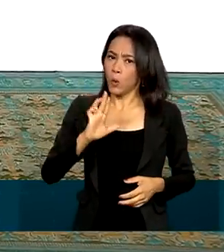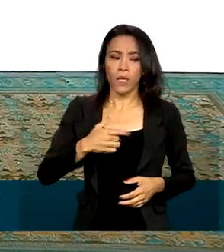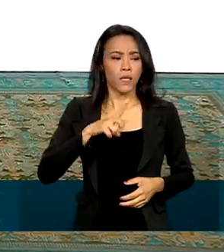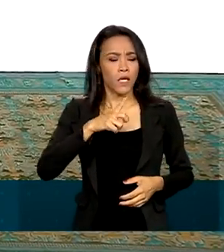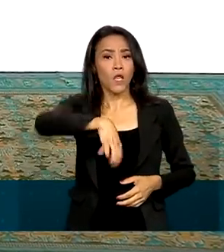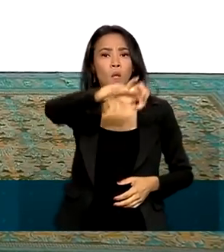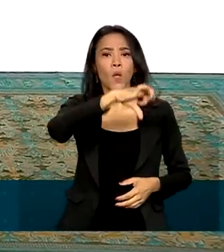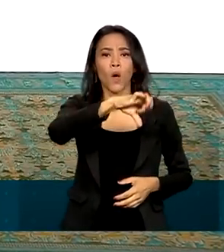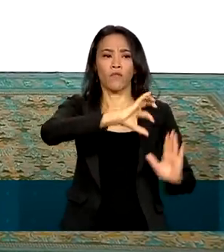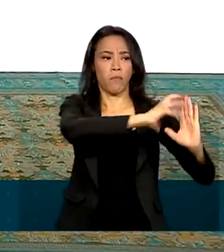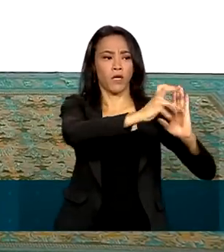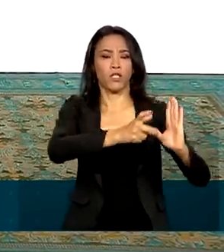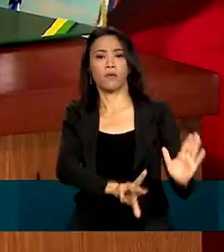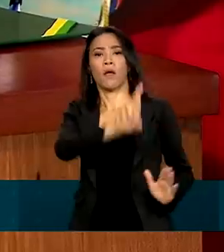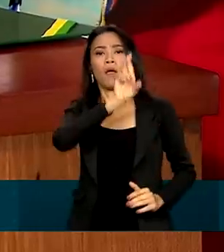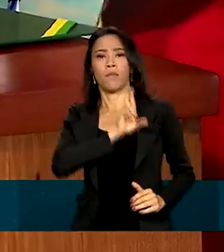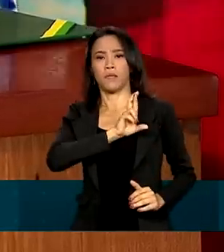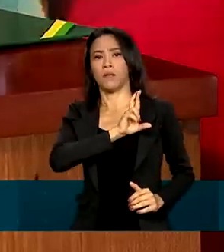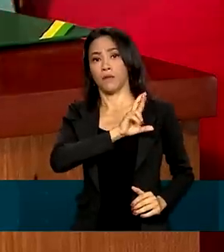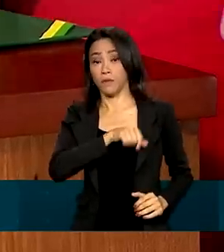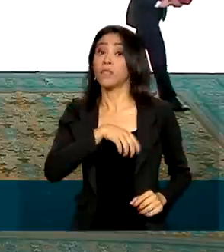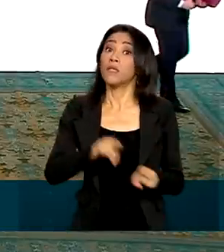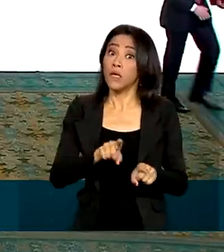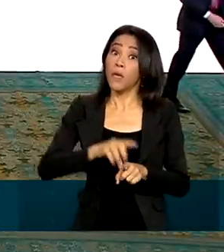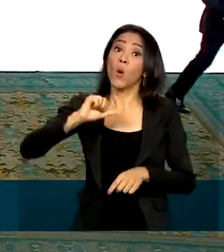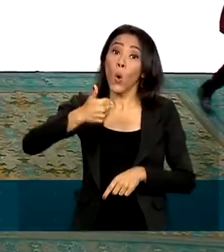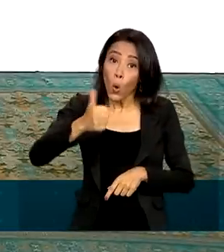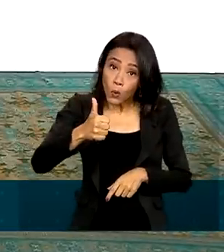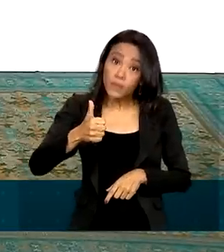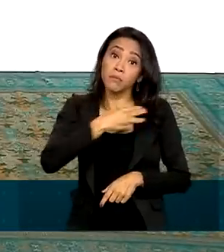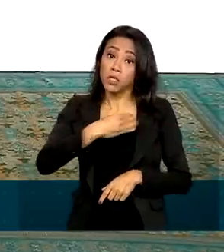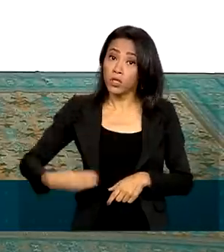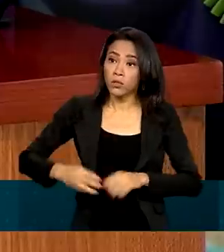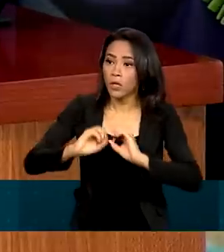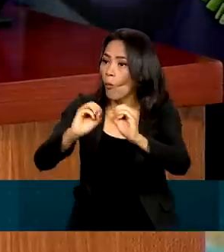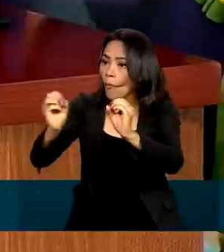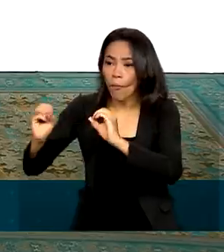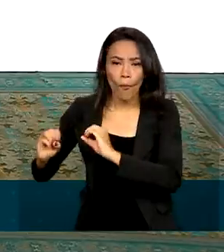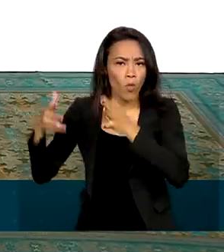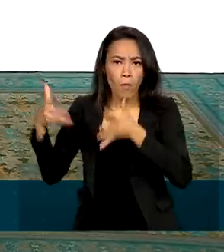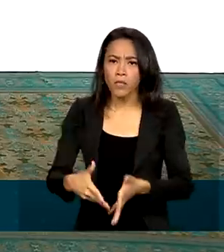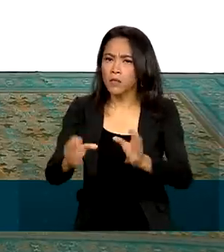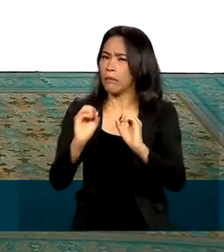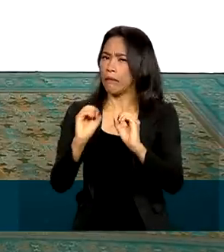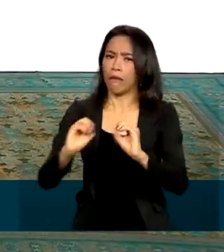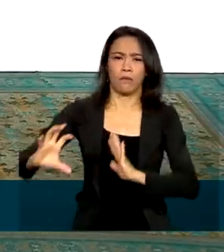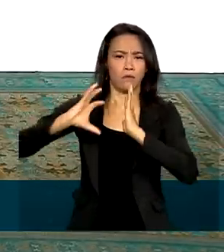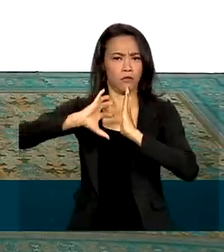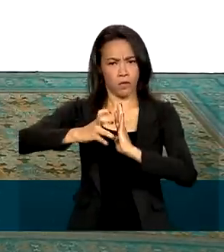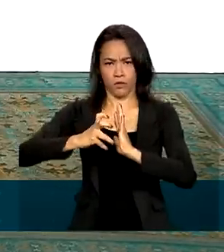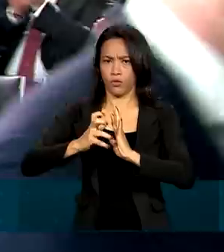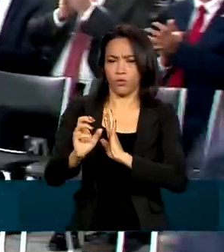9 partidos representados no ministério e também 11 ministros sem nenhuma atuação anterior partidária cinema